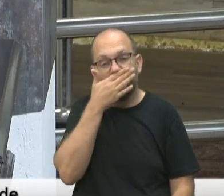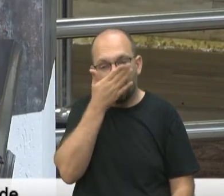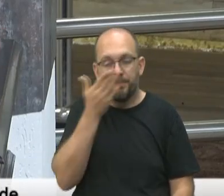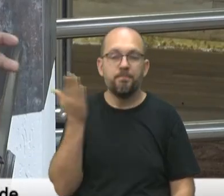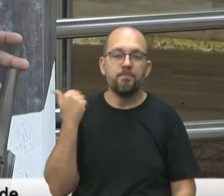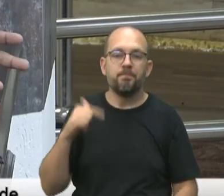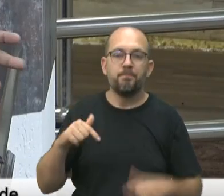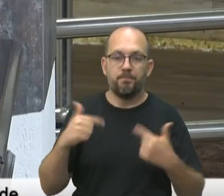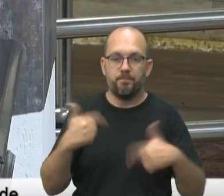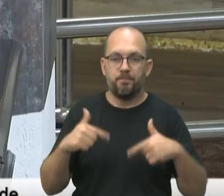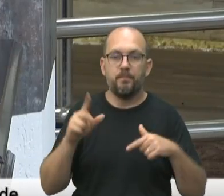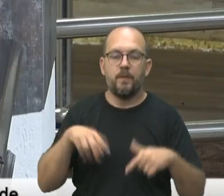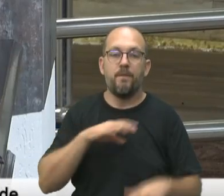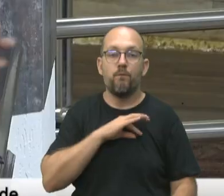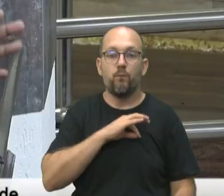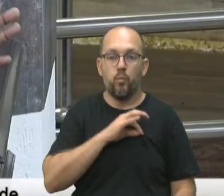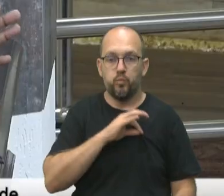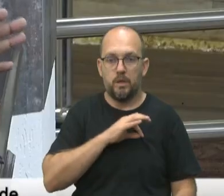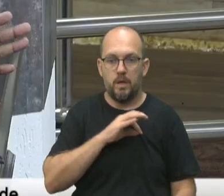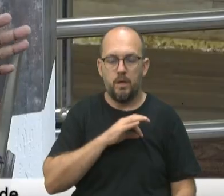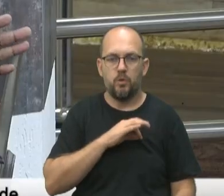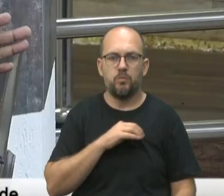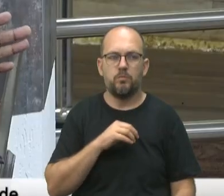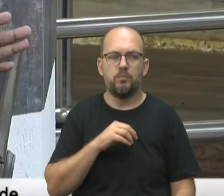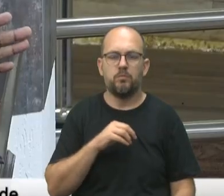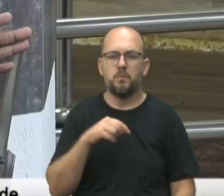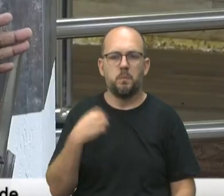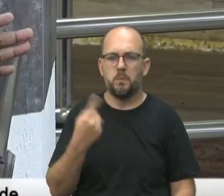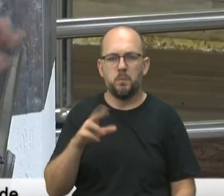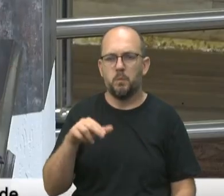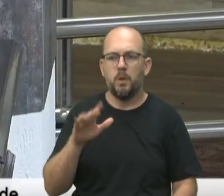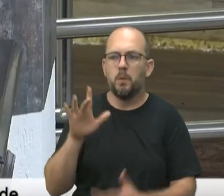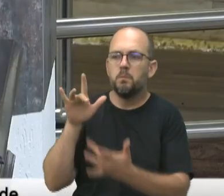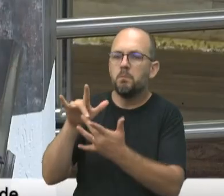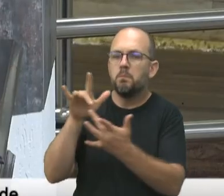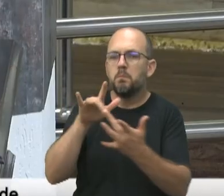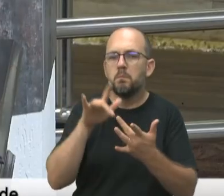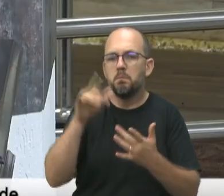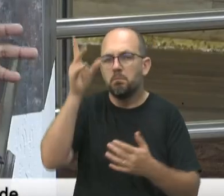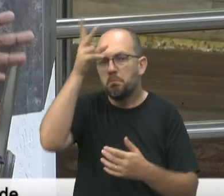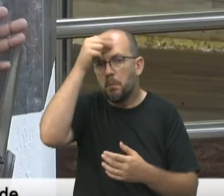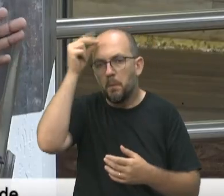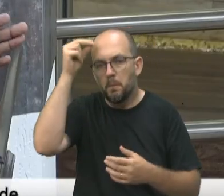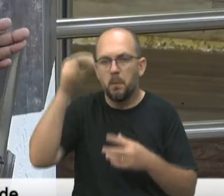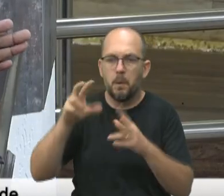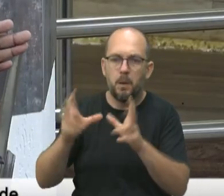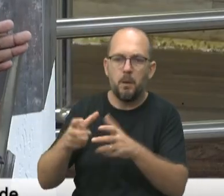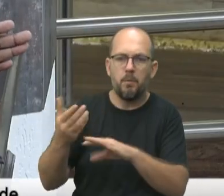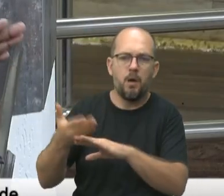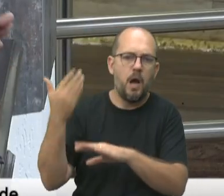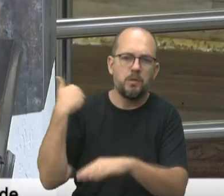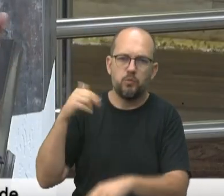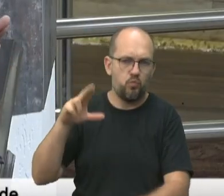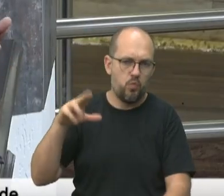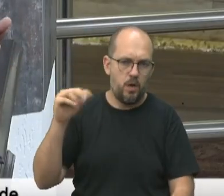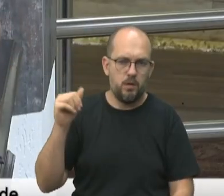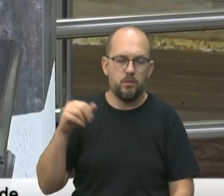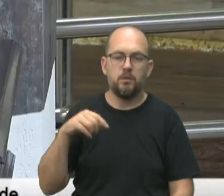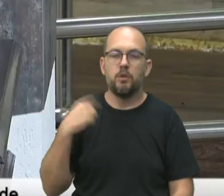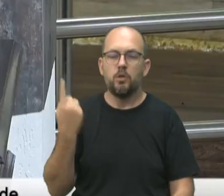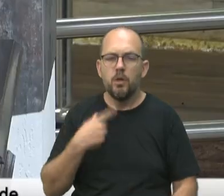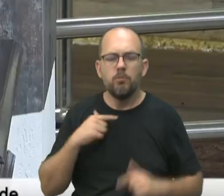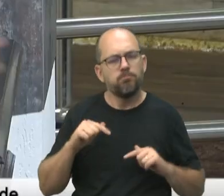Trabalhávamos com voluntários, nunca fomos atrás do poder público, mas também não